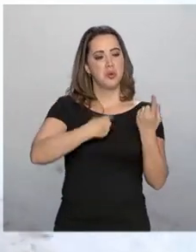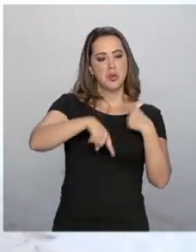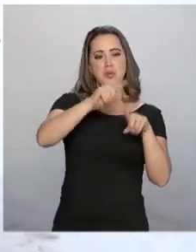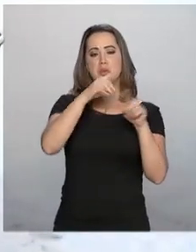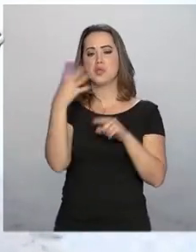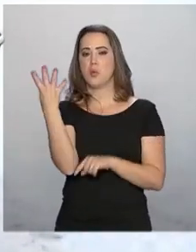industrial